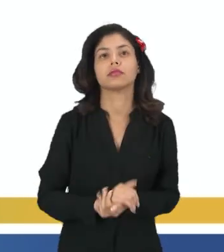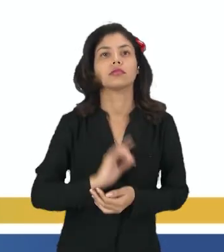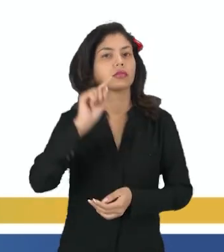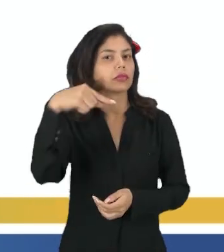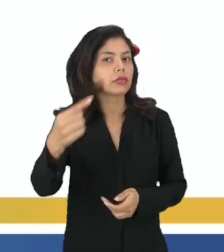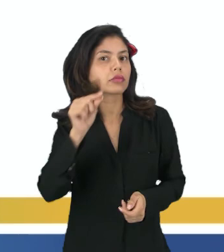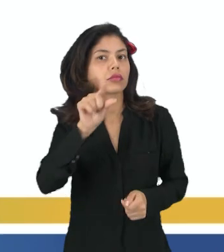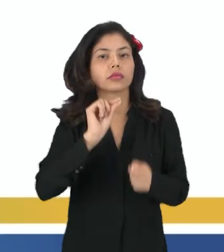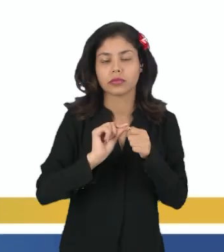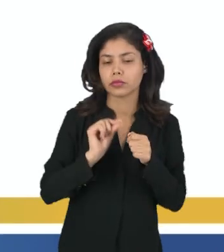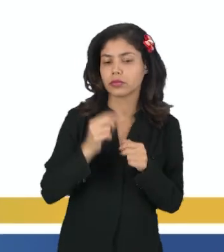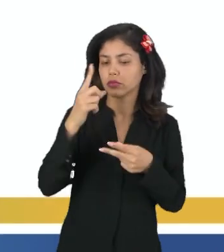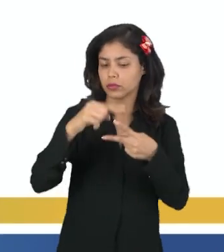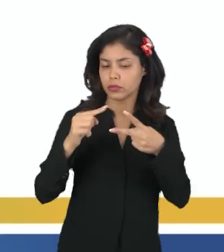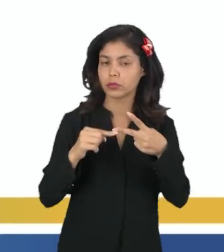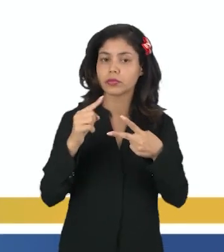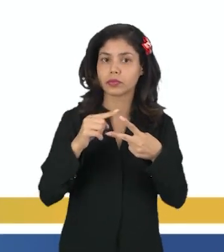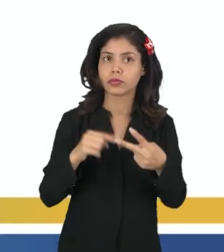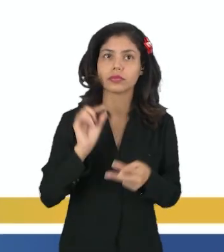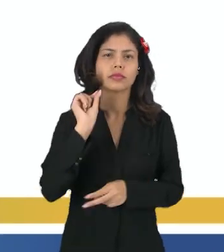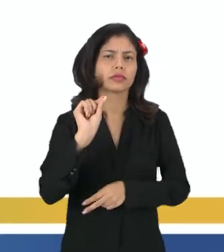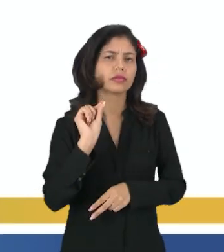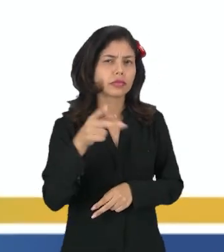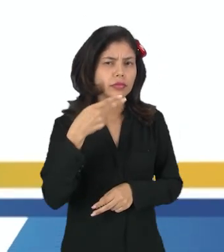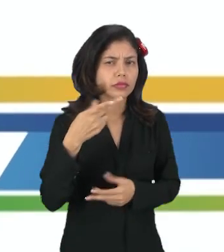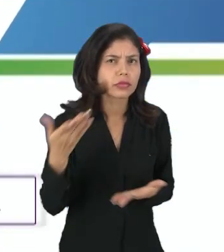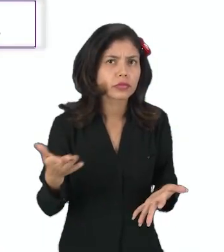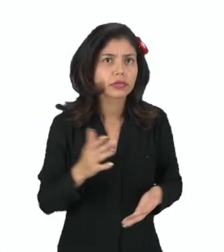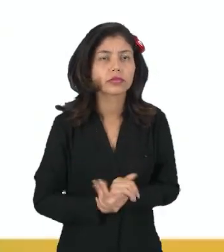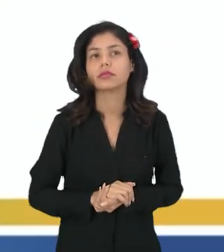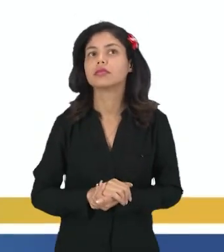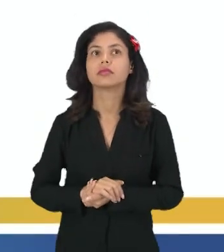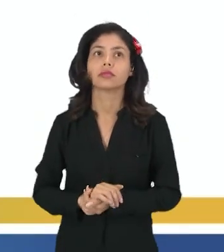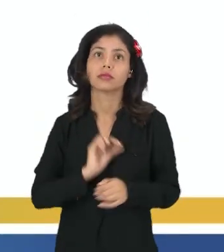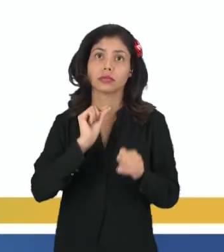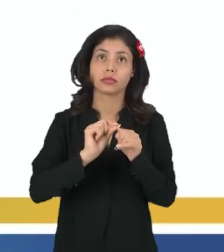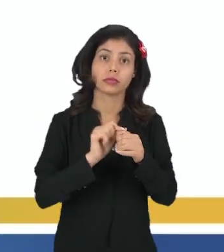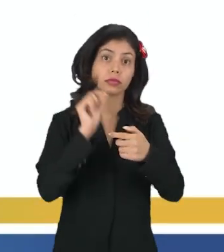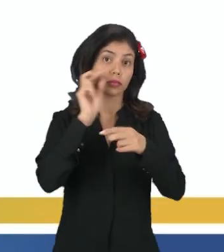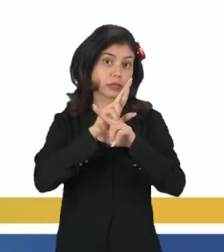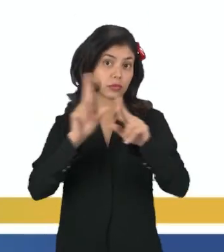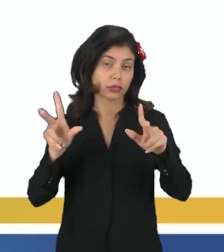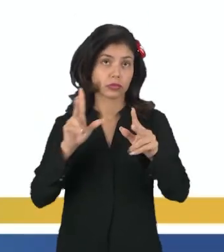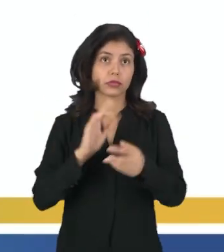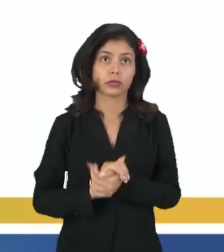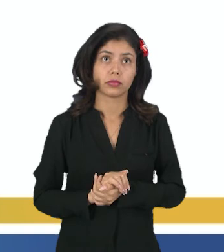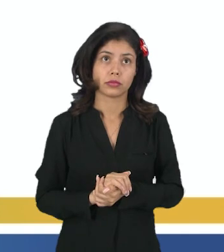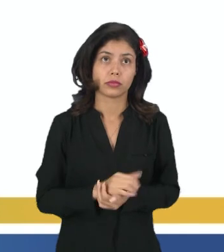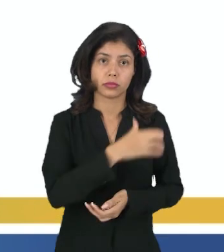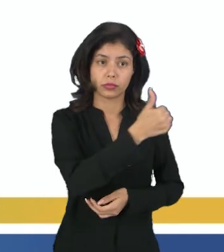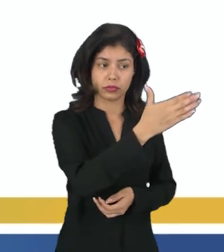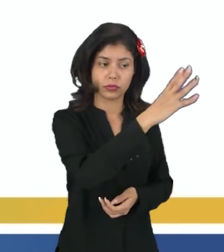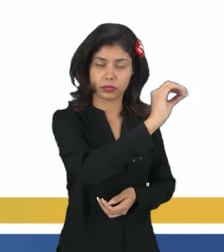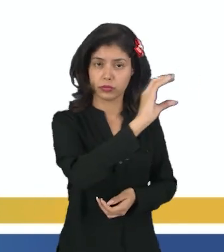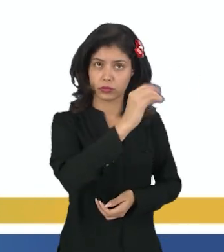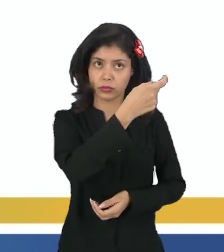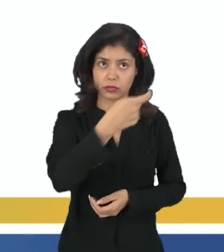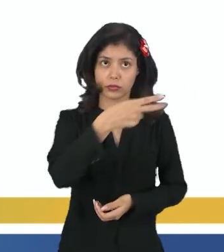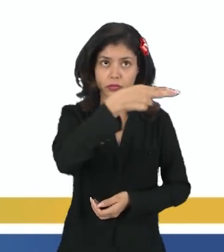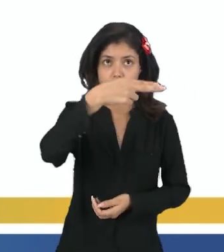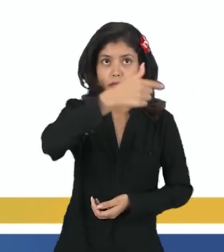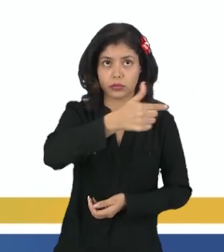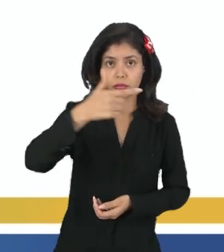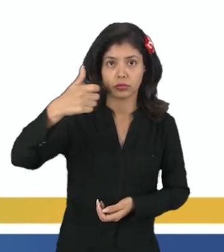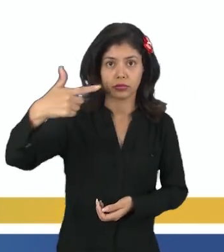depois que você fizer esses dois momentos que você você vai ter que fazer a fazer a diferença o momento dois que era